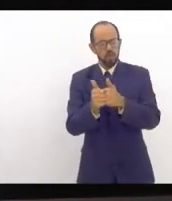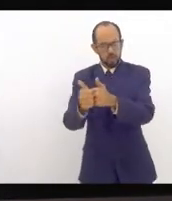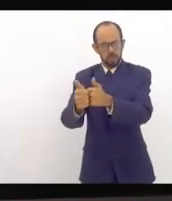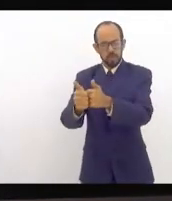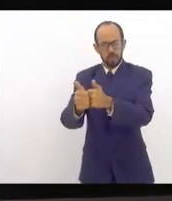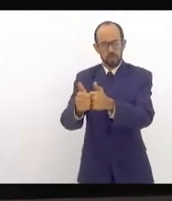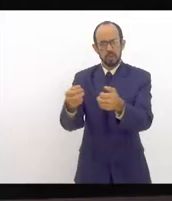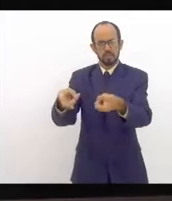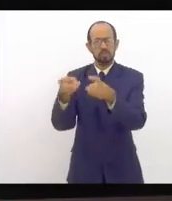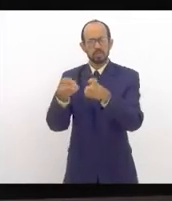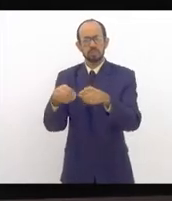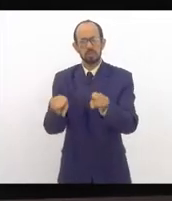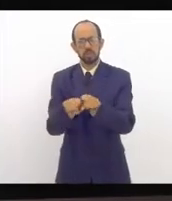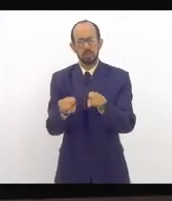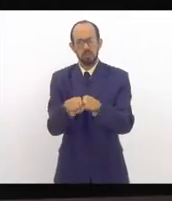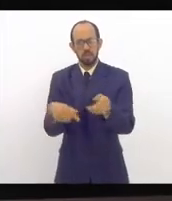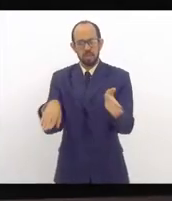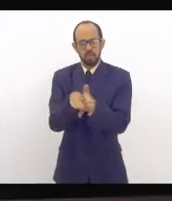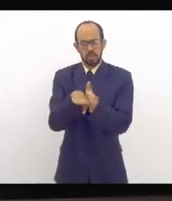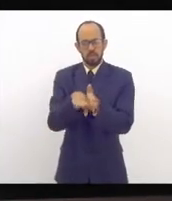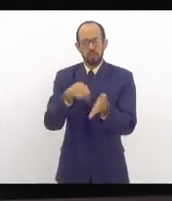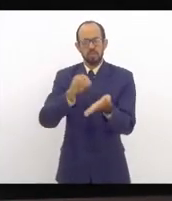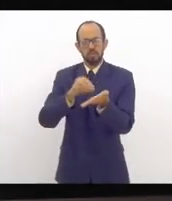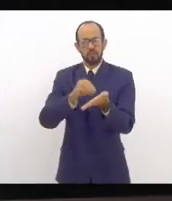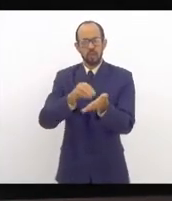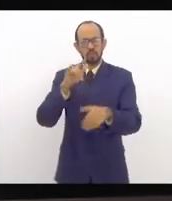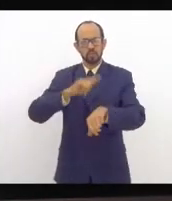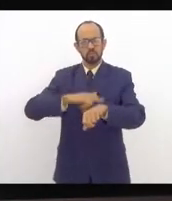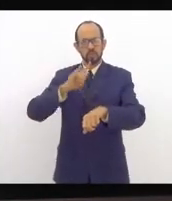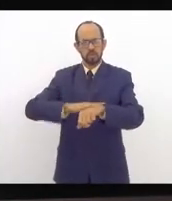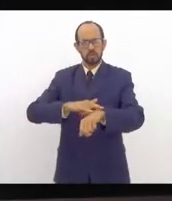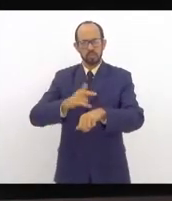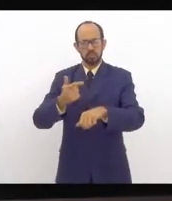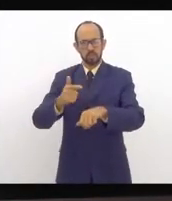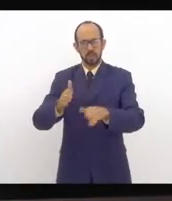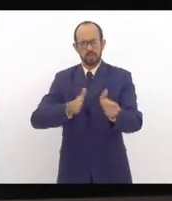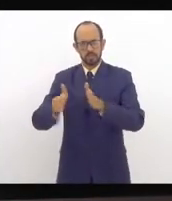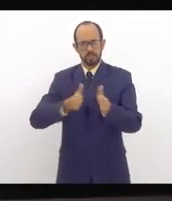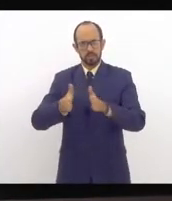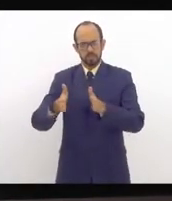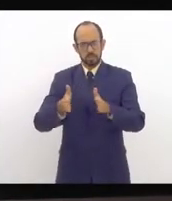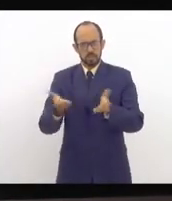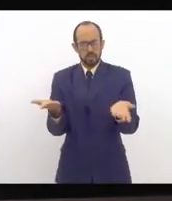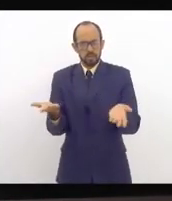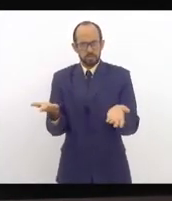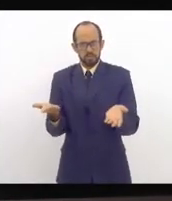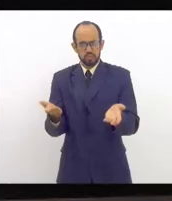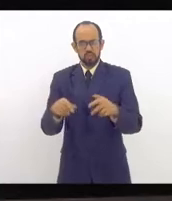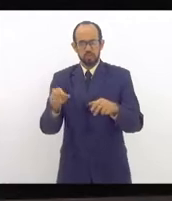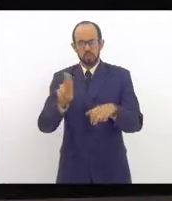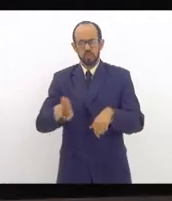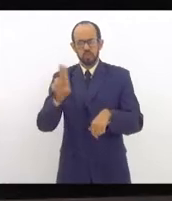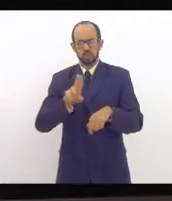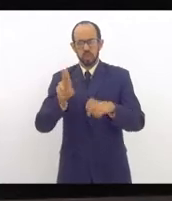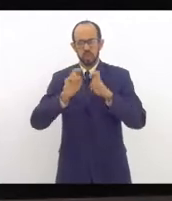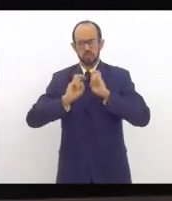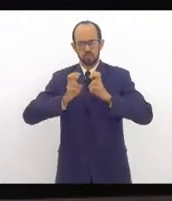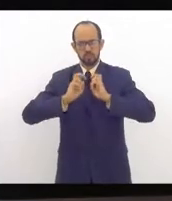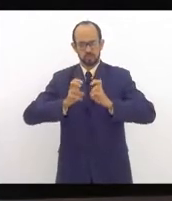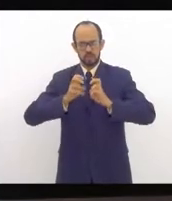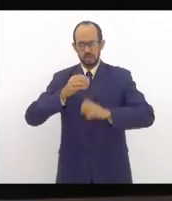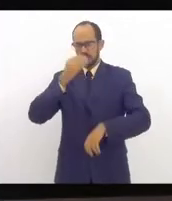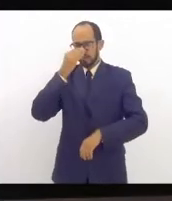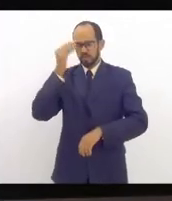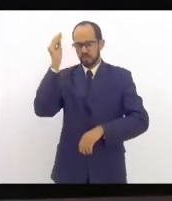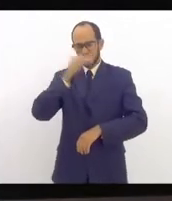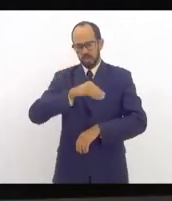das estações por não ter banheiro não tem a sensibilidade e que os usuários Ferroviária fica Ah a Deus